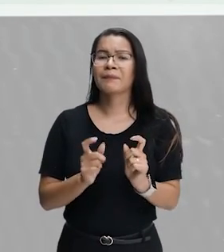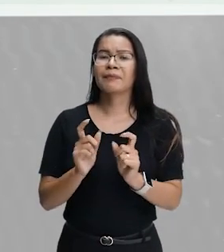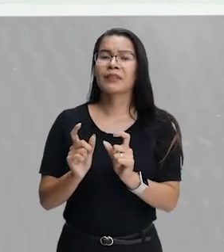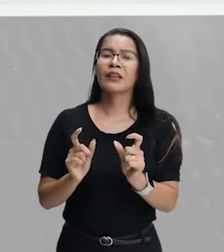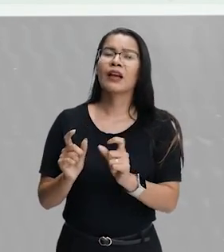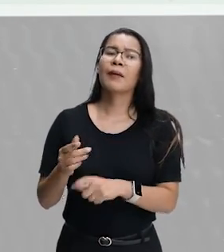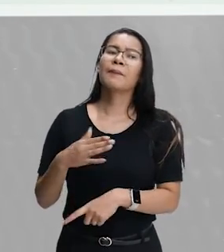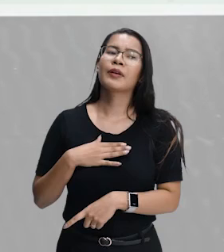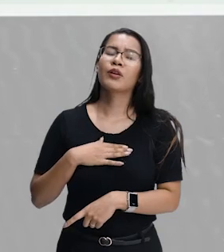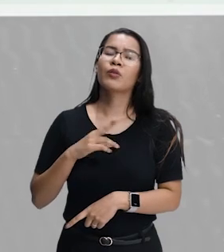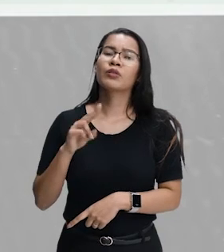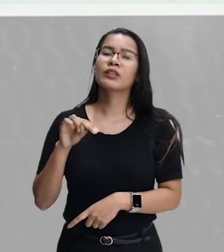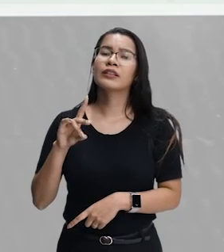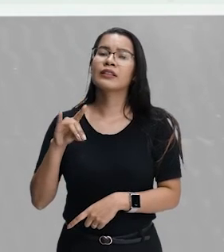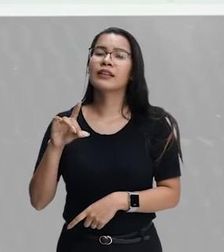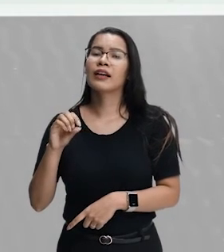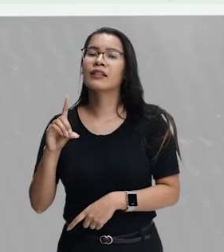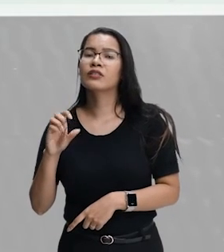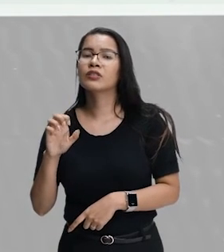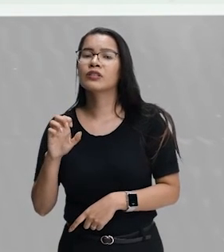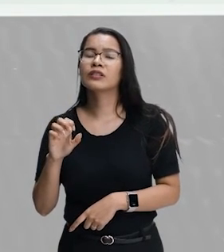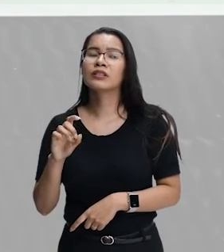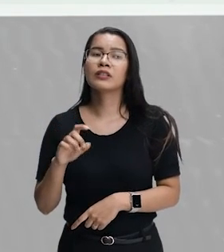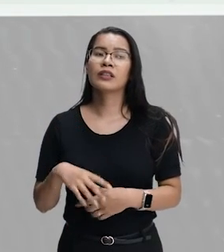Minha unidade aqui,